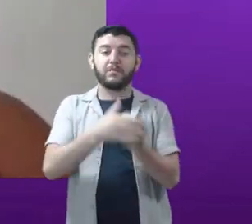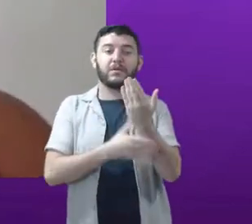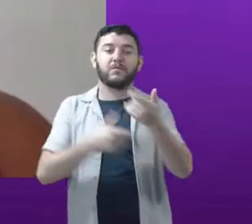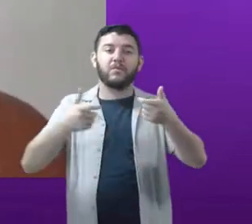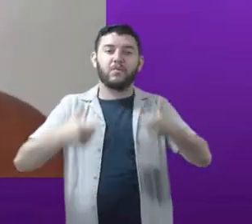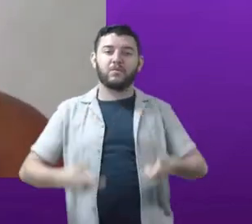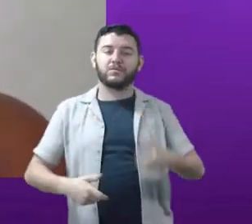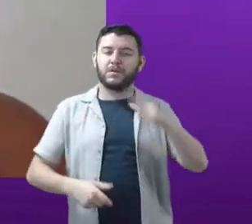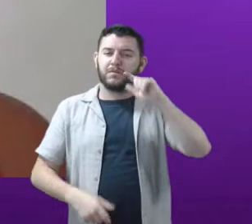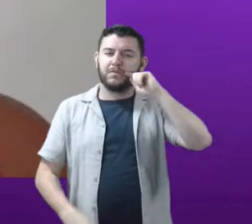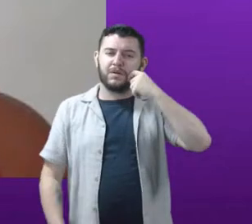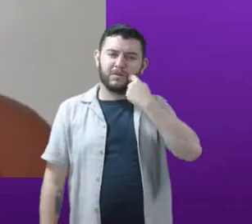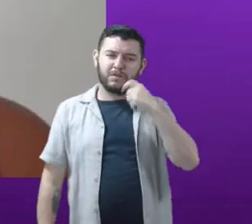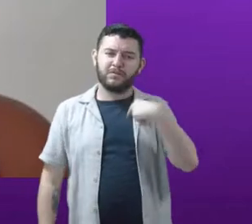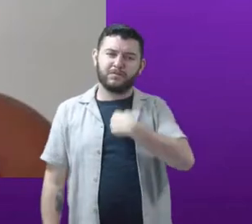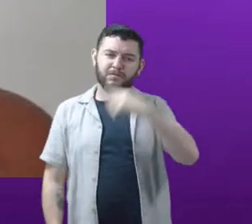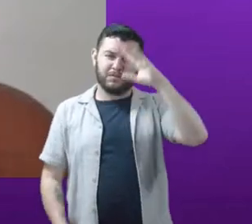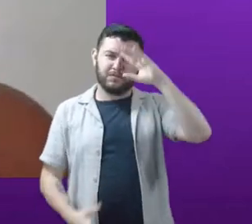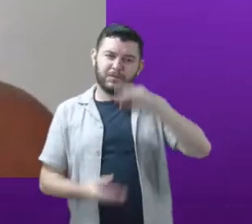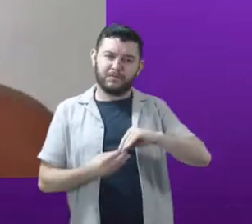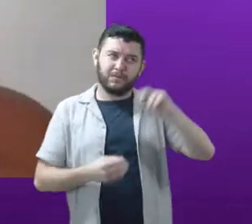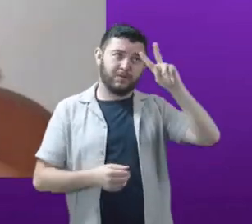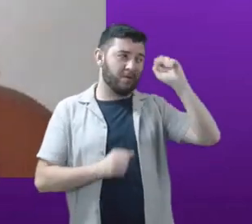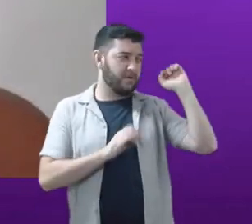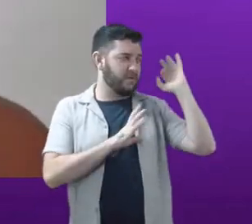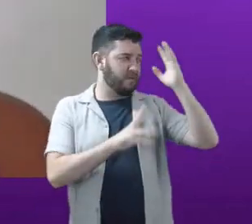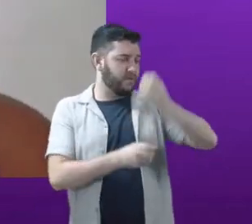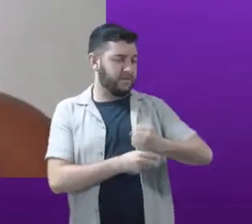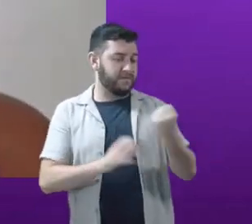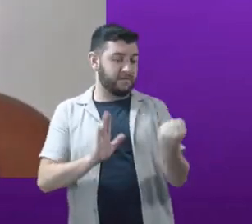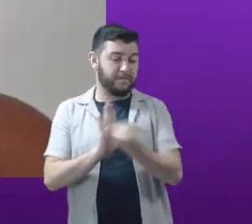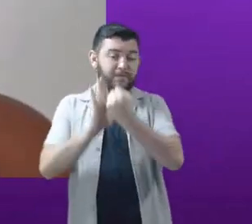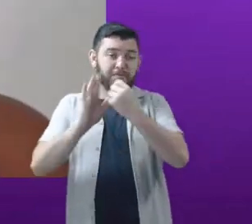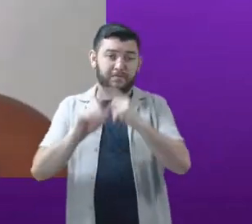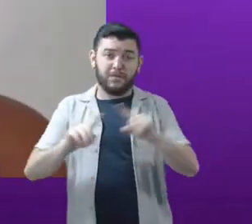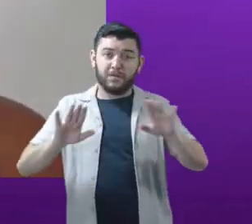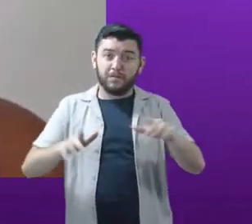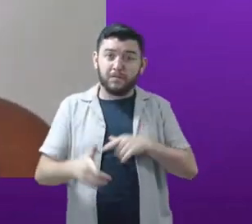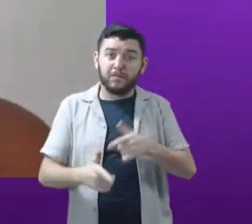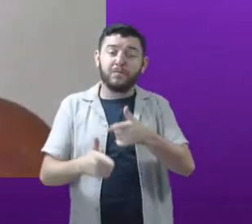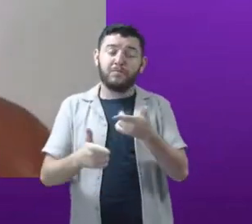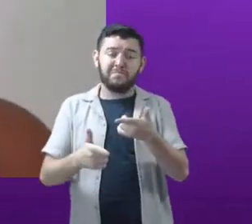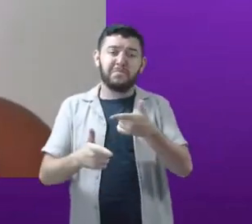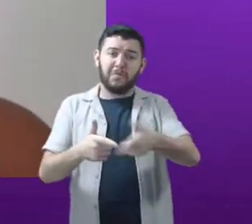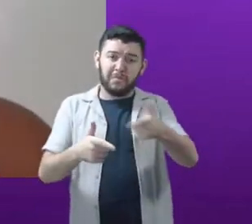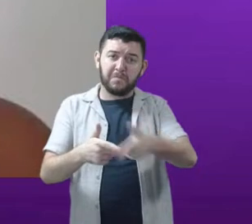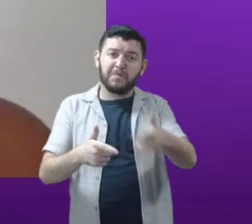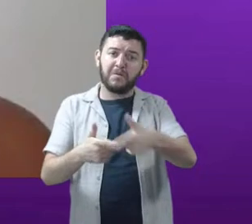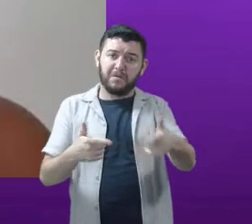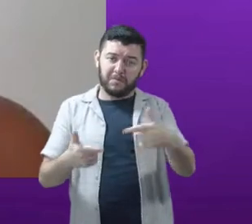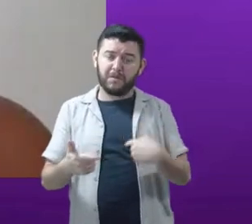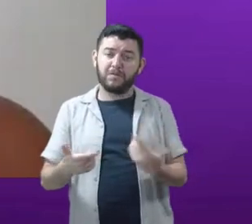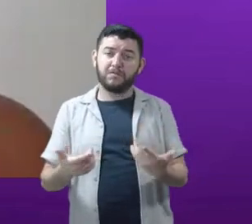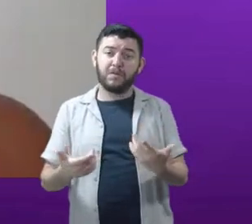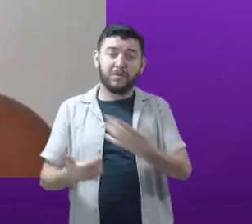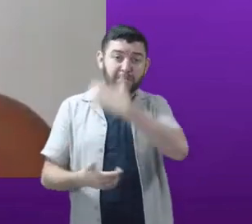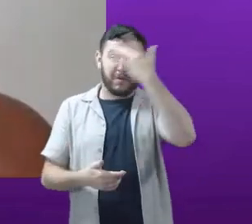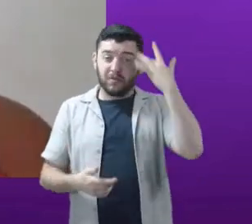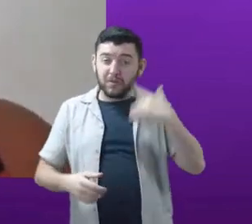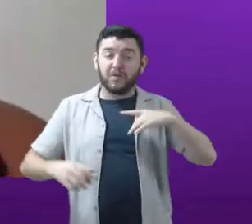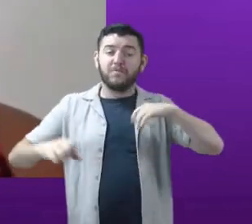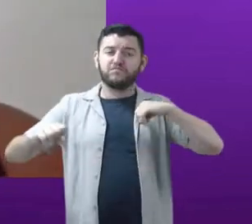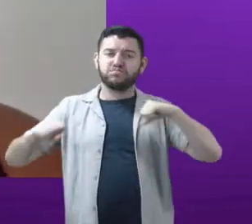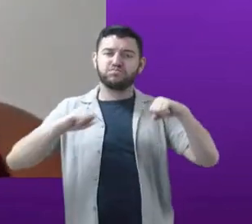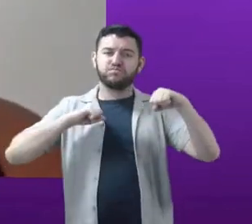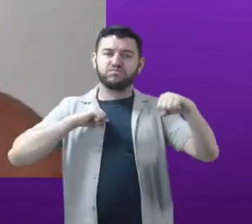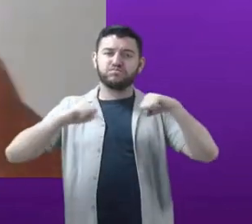novamente, né, os problemas ocorreram, só que como parte desse bairro, como eu falei, é de classe média, as pessoas começaram a se mobilizar, né?